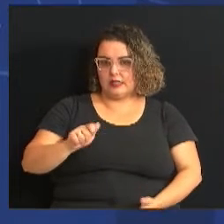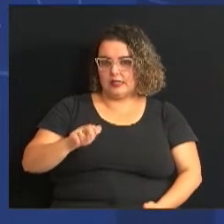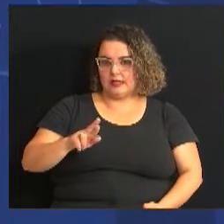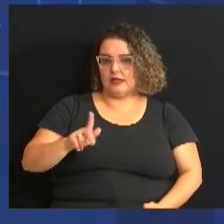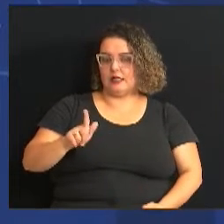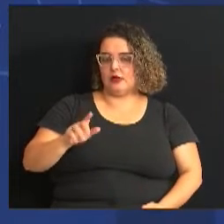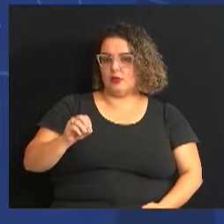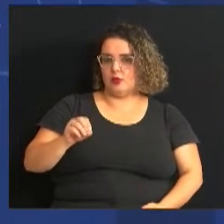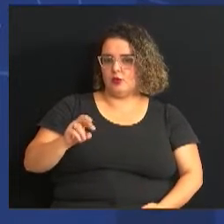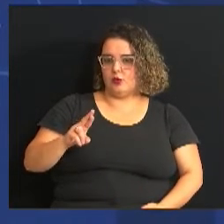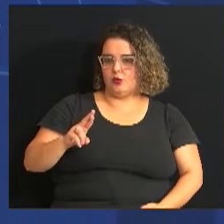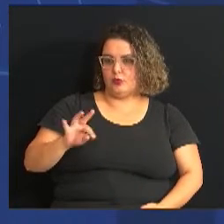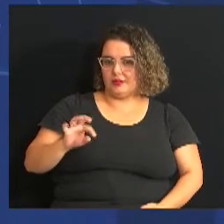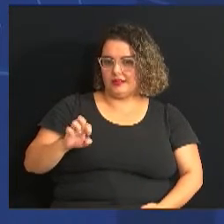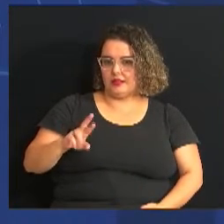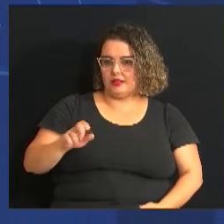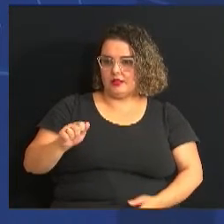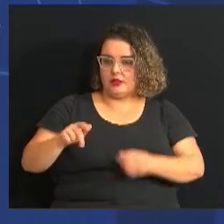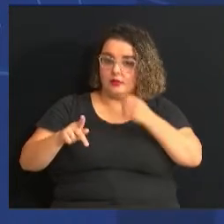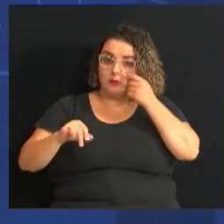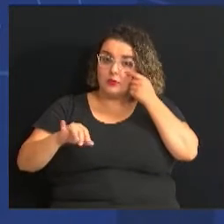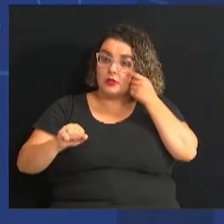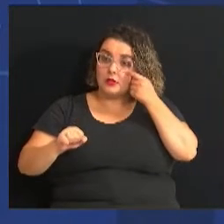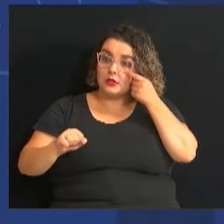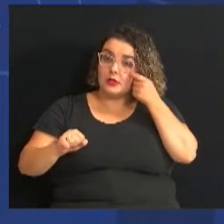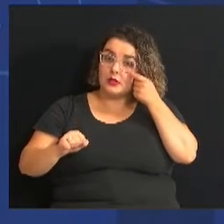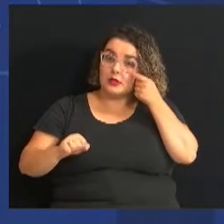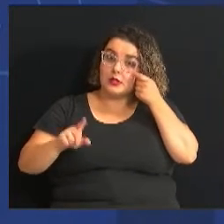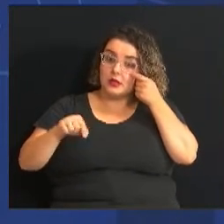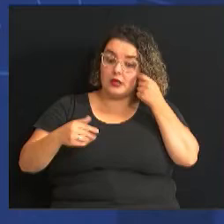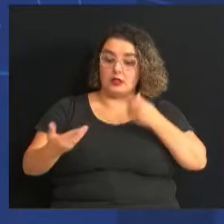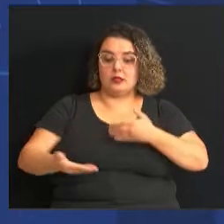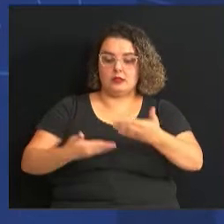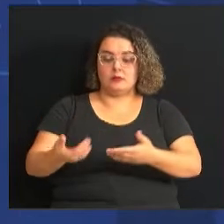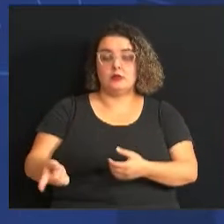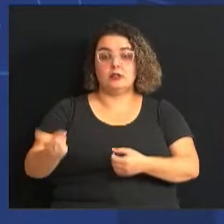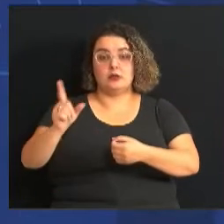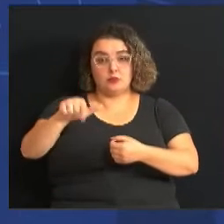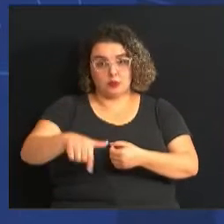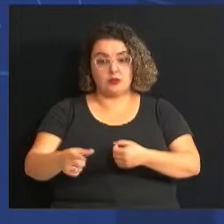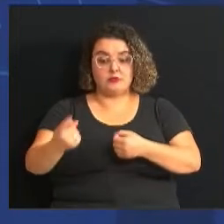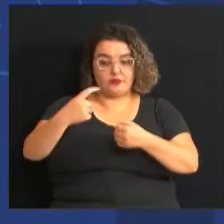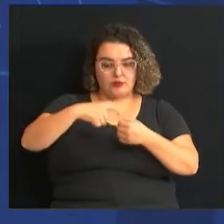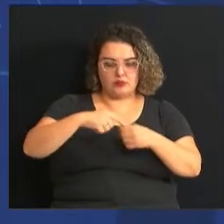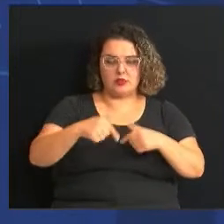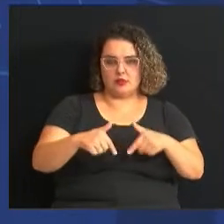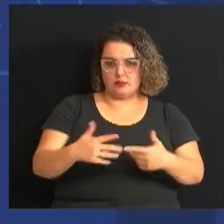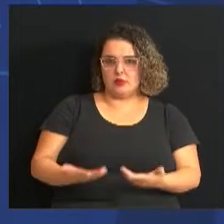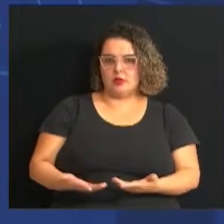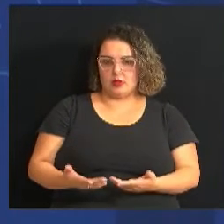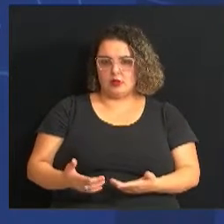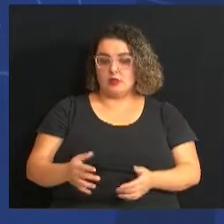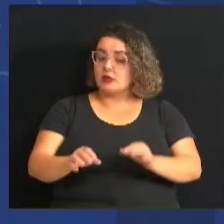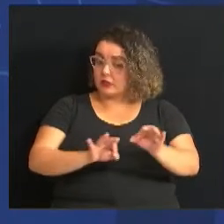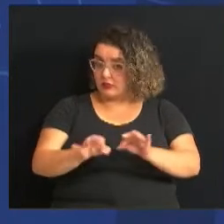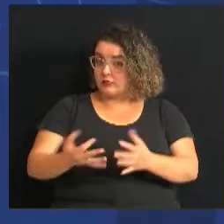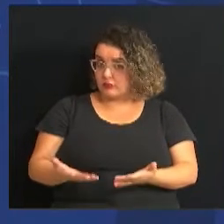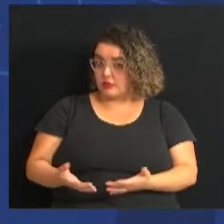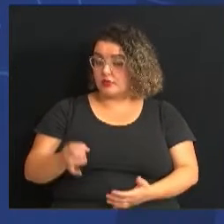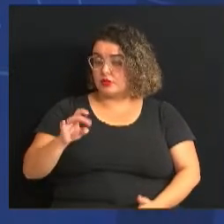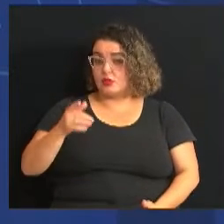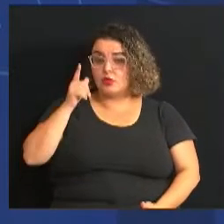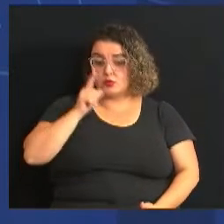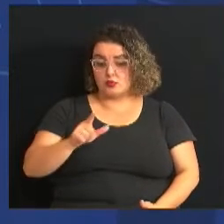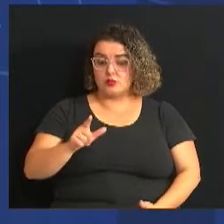primeiro tratar para depois voltar ao mercado de trabalho. E esse projeto vem nesse sentido. Você só consegue restabelecer